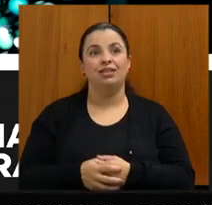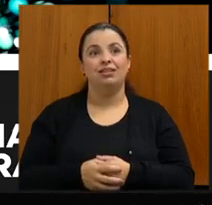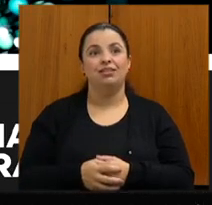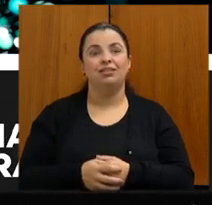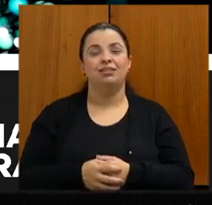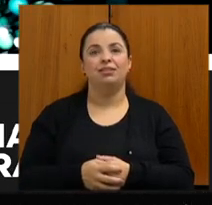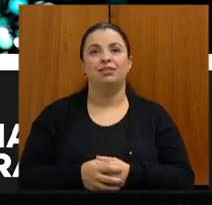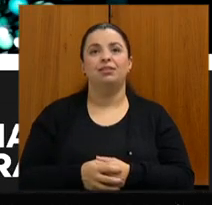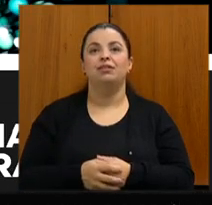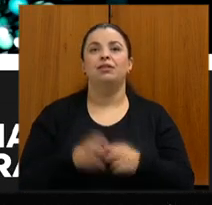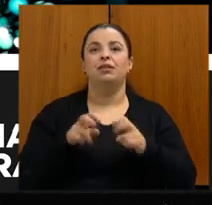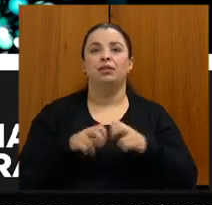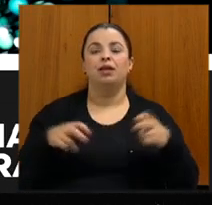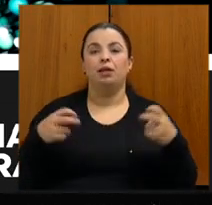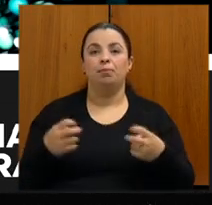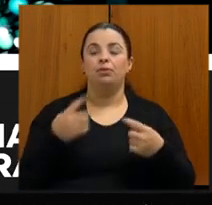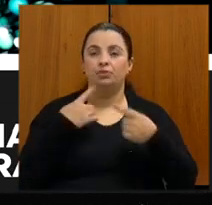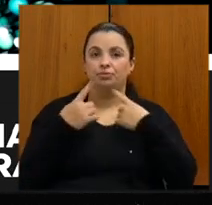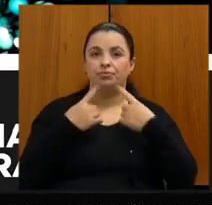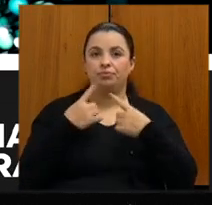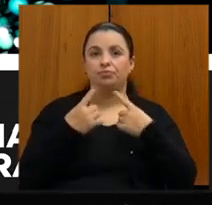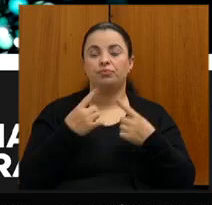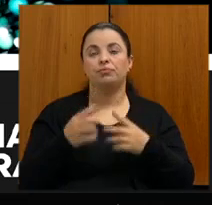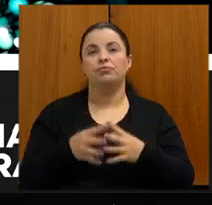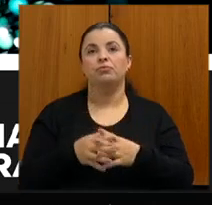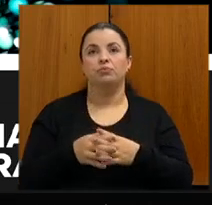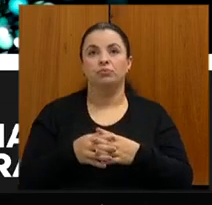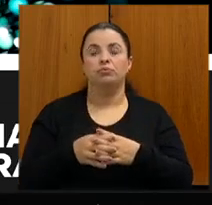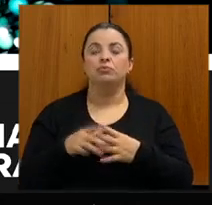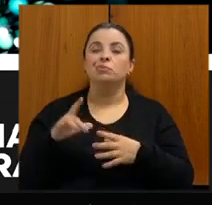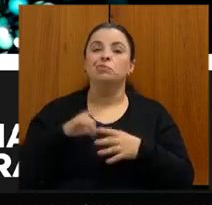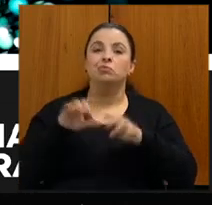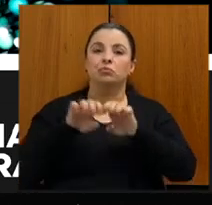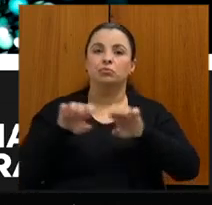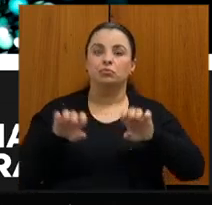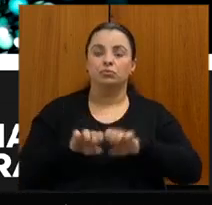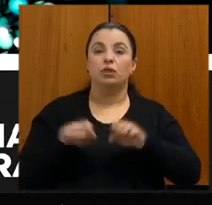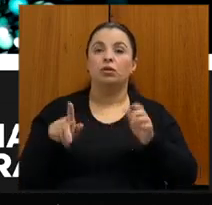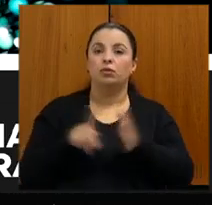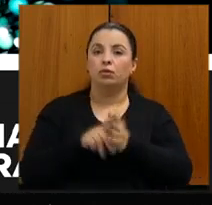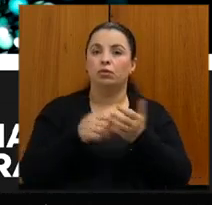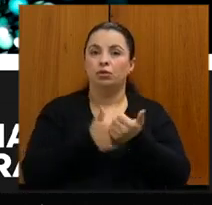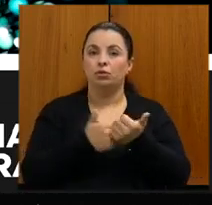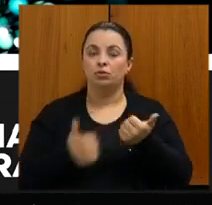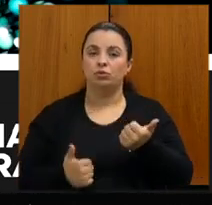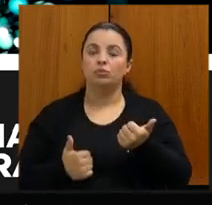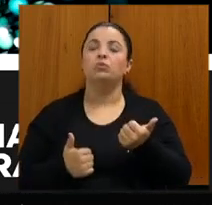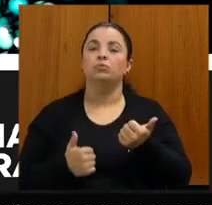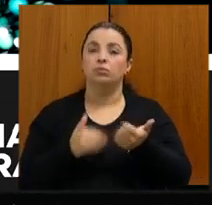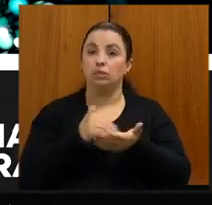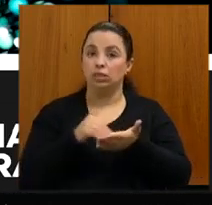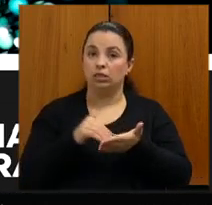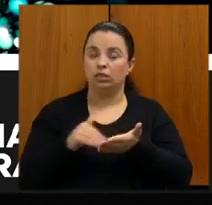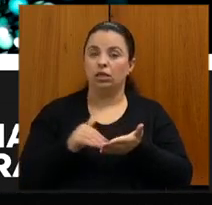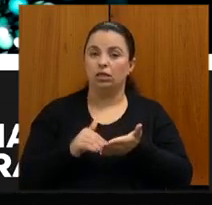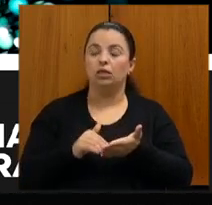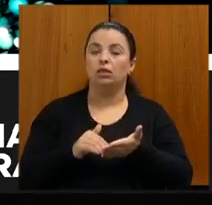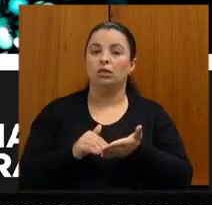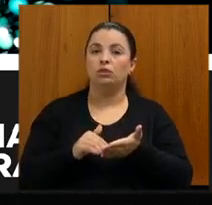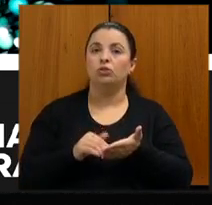e a mesa de diálogo ela ela está dentro da estrutura da subsecretaria de estado de direitos humanos